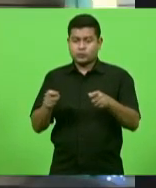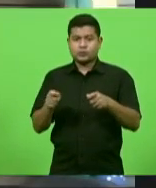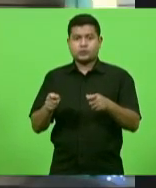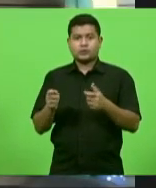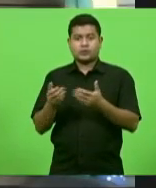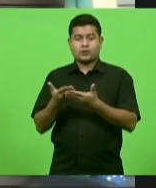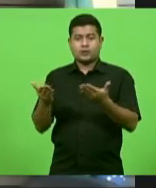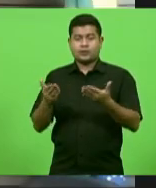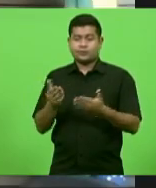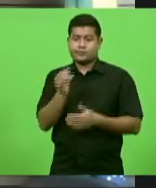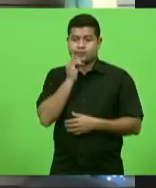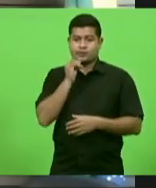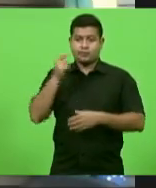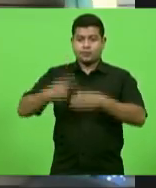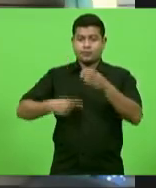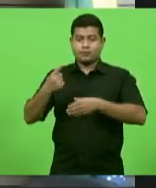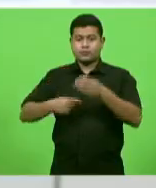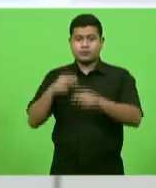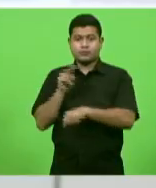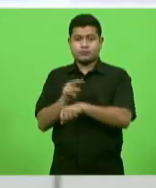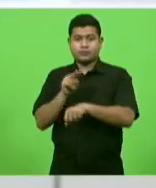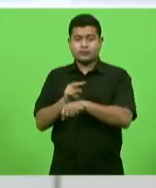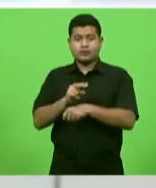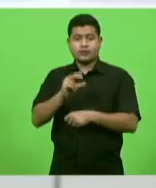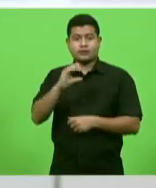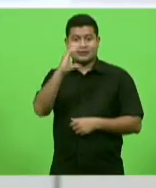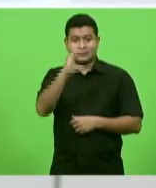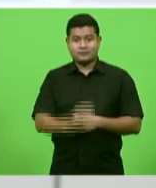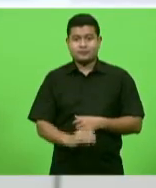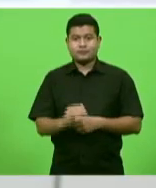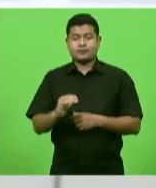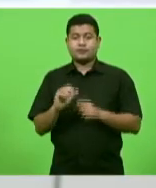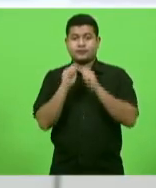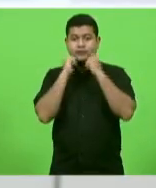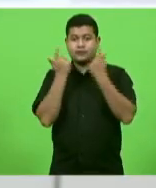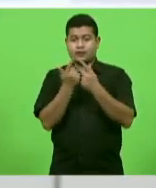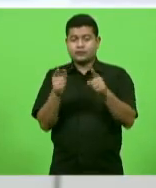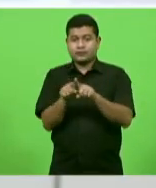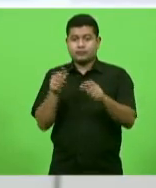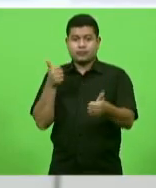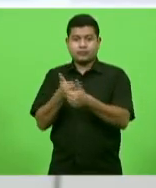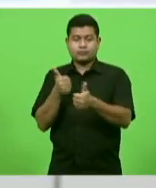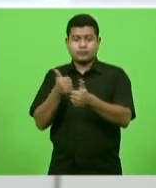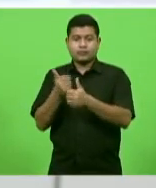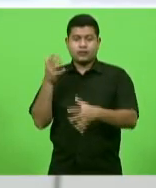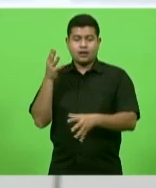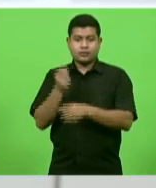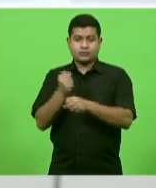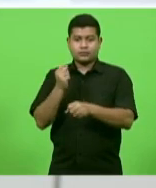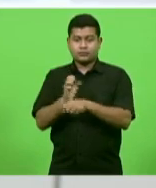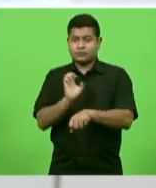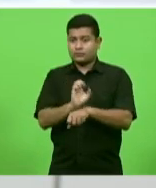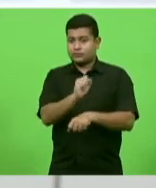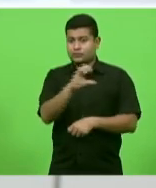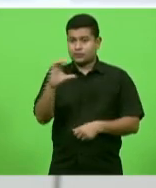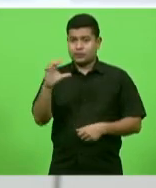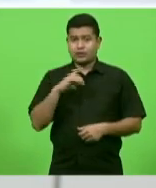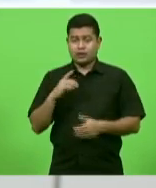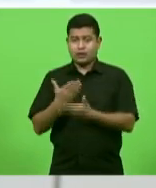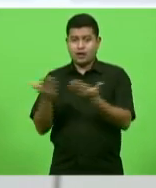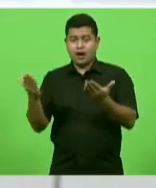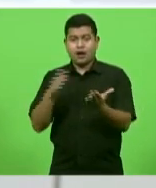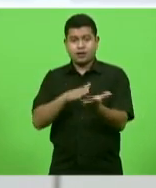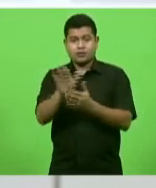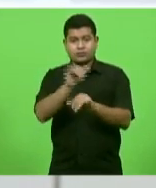a comissão de Proteção Civil Daleste pelo Tribunal de Contas do Estado de Santa Catarina o qual teria emitido